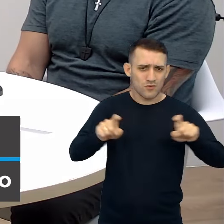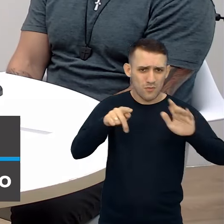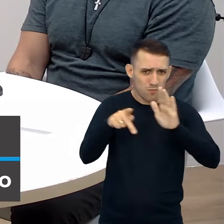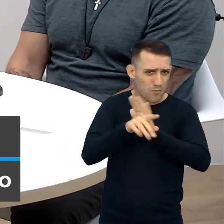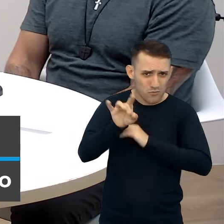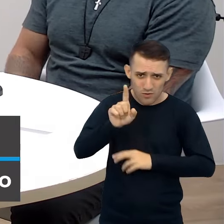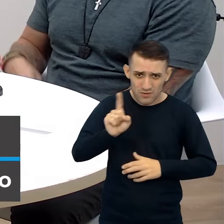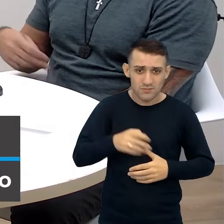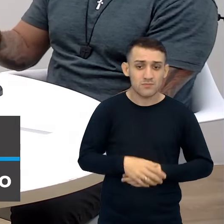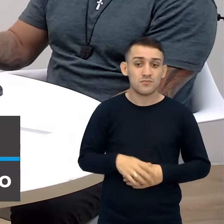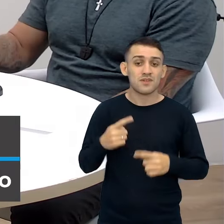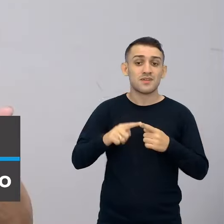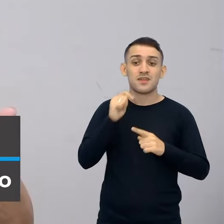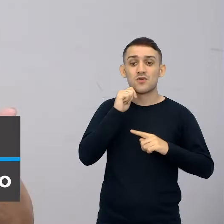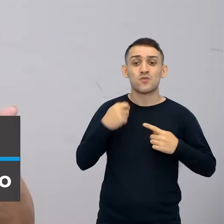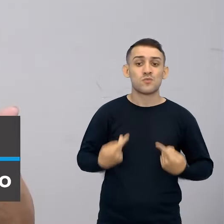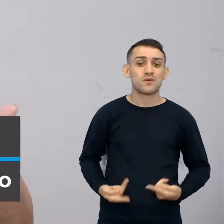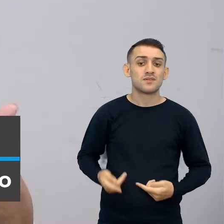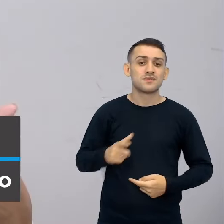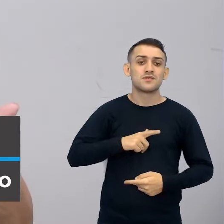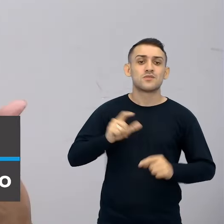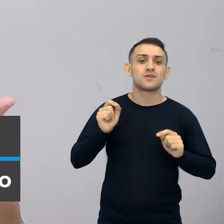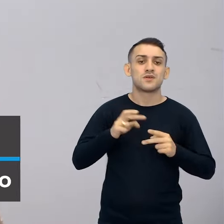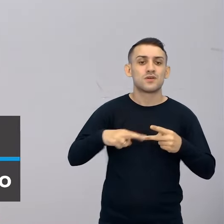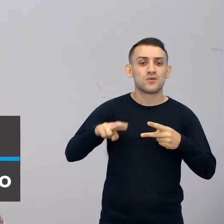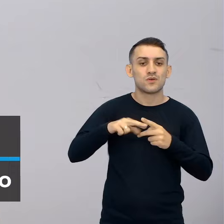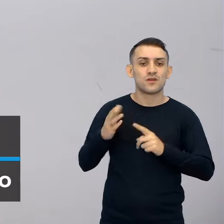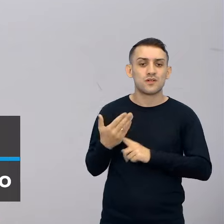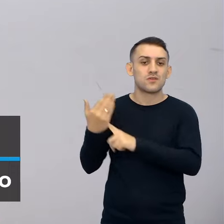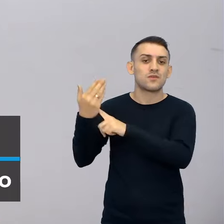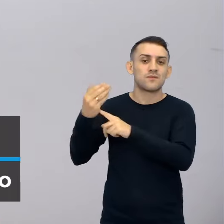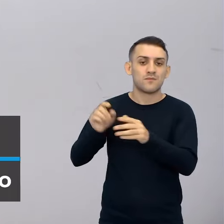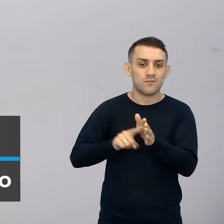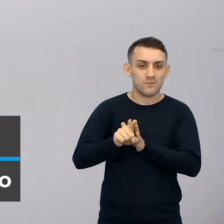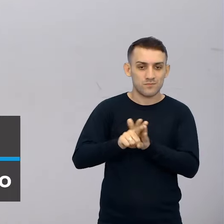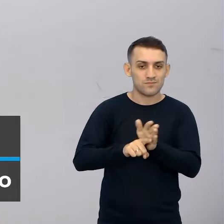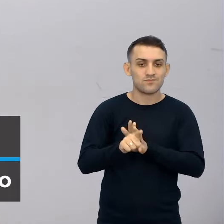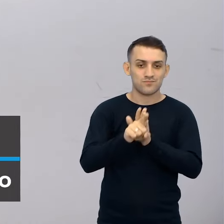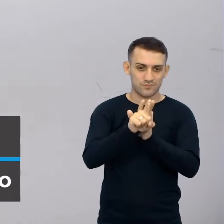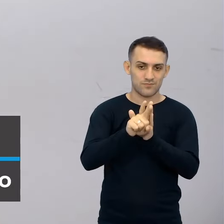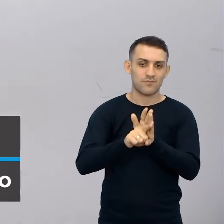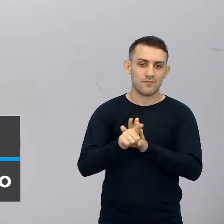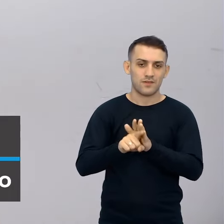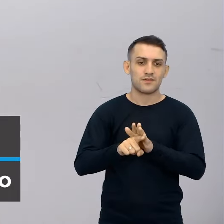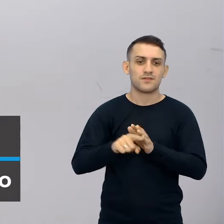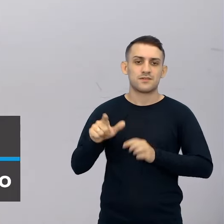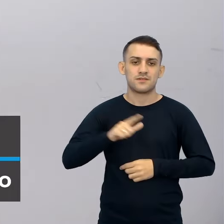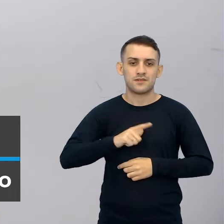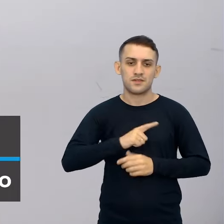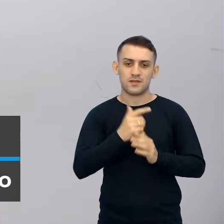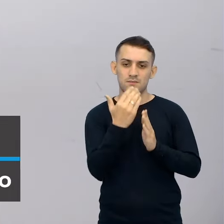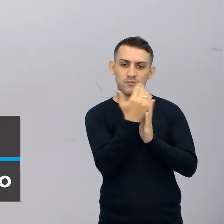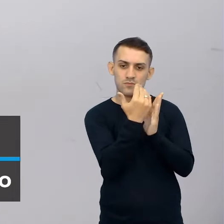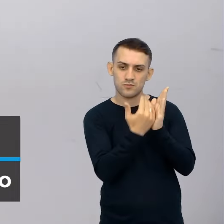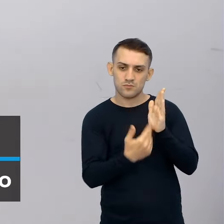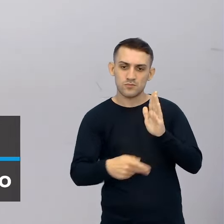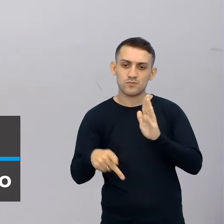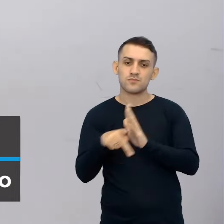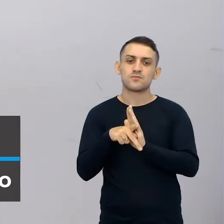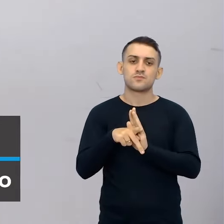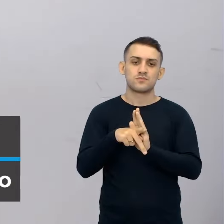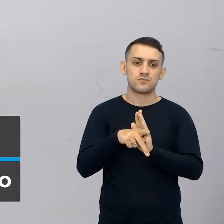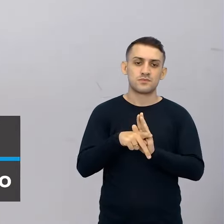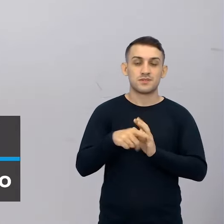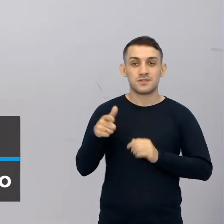Porque ciências humanas ela vai usar o recurso da tecnologia para pesquisar, para trazer repertório para esse estudante. Quando eu vou